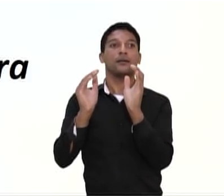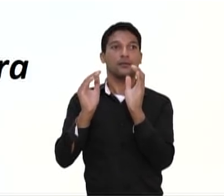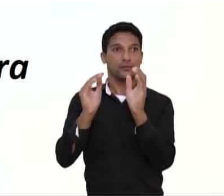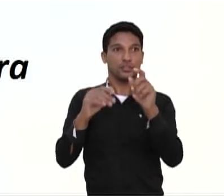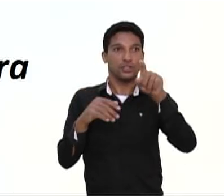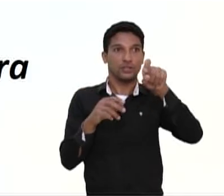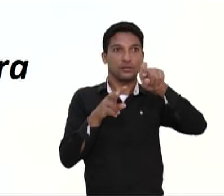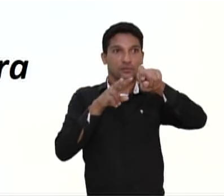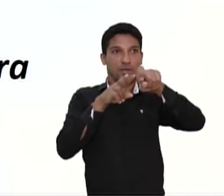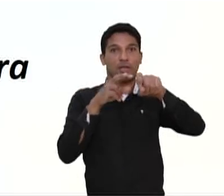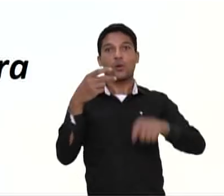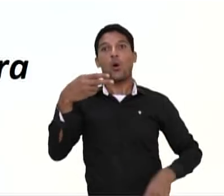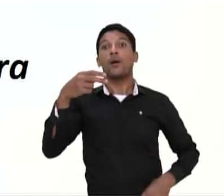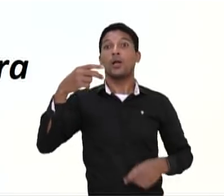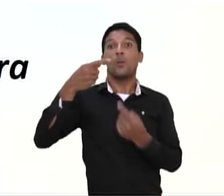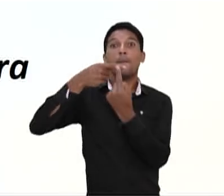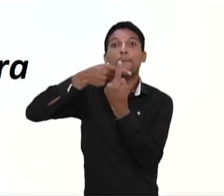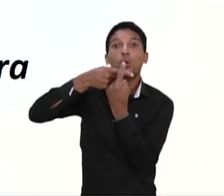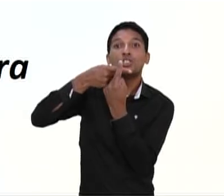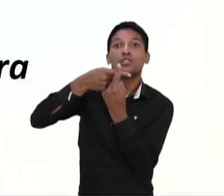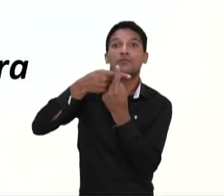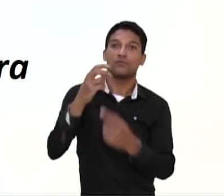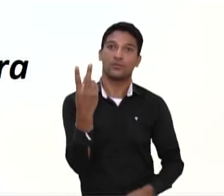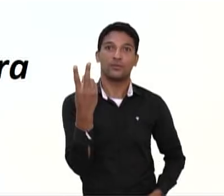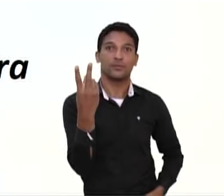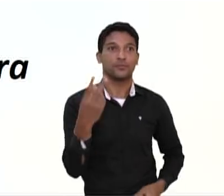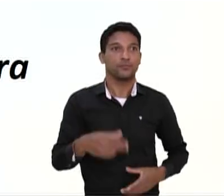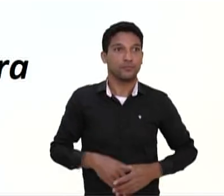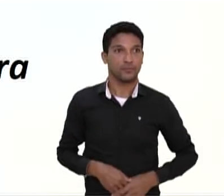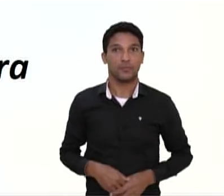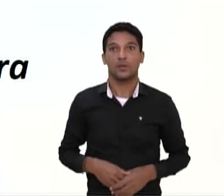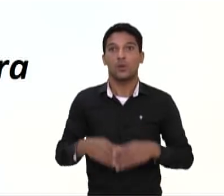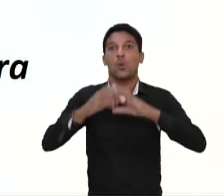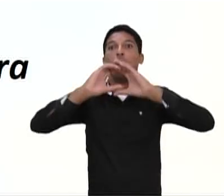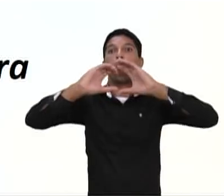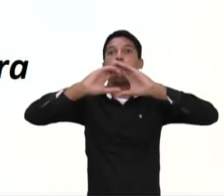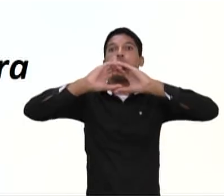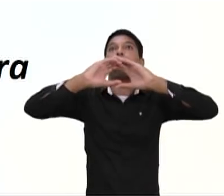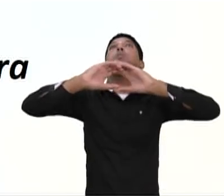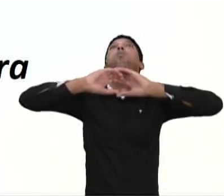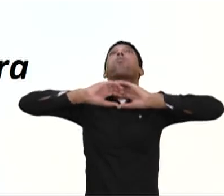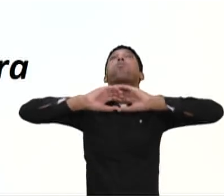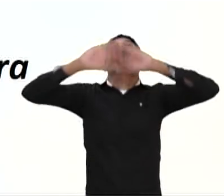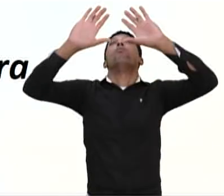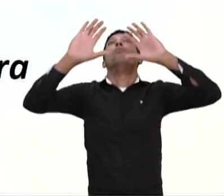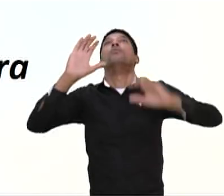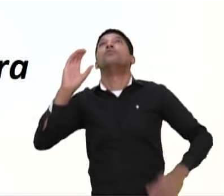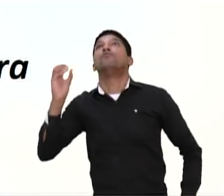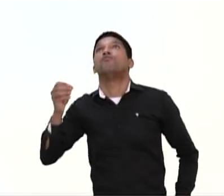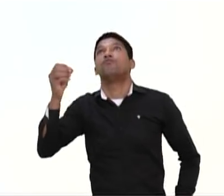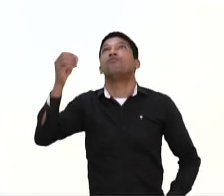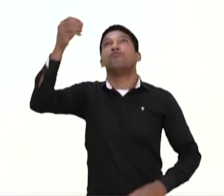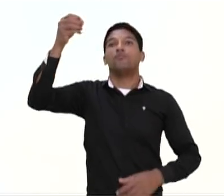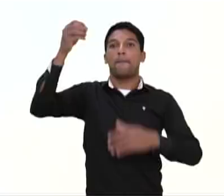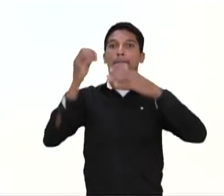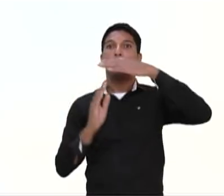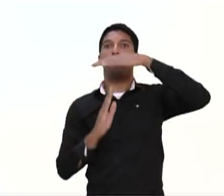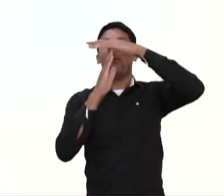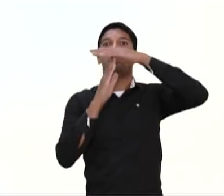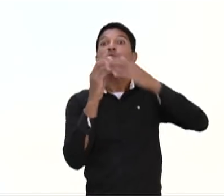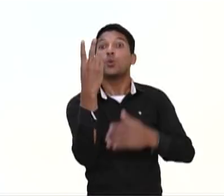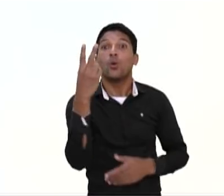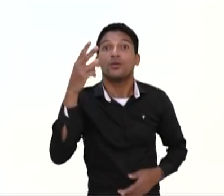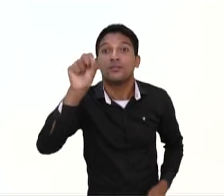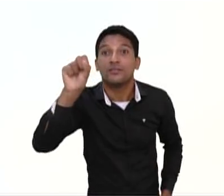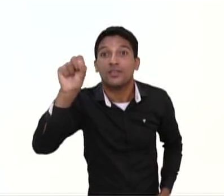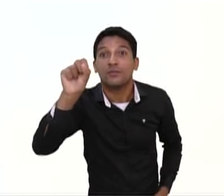2. Então, a bola atinge a altura máxima em 2 segundos, ok?